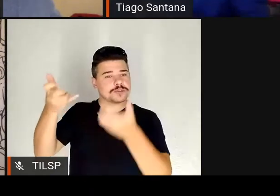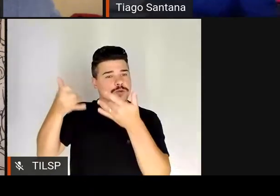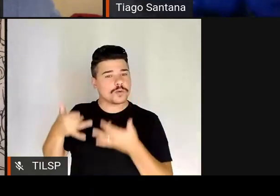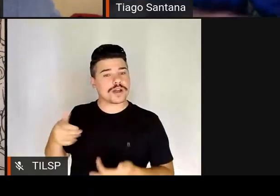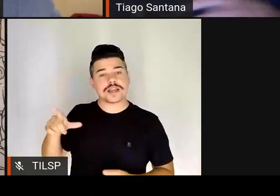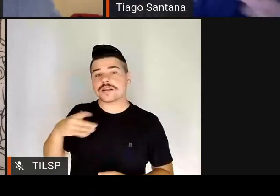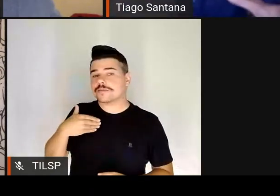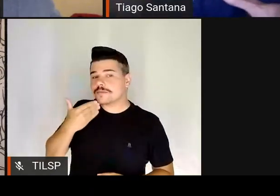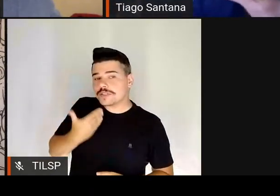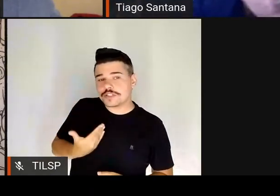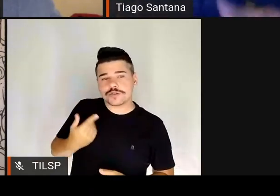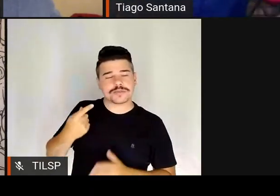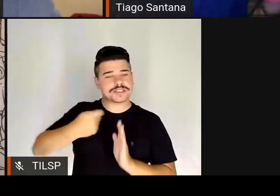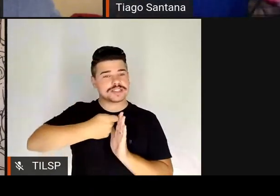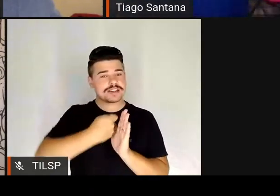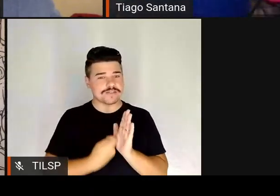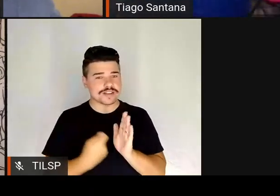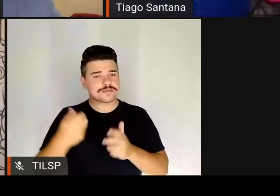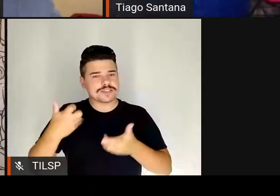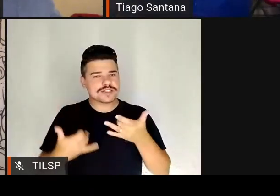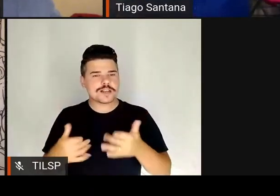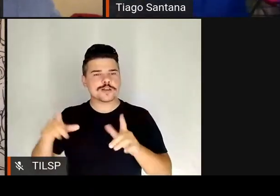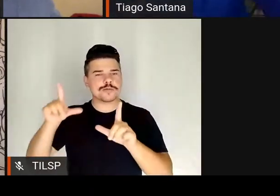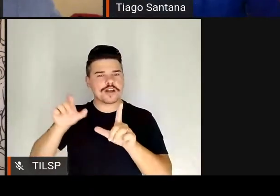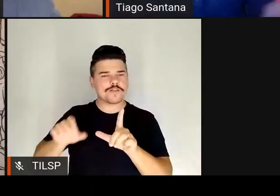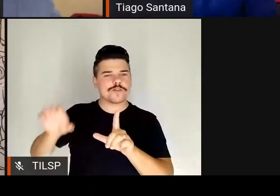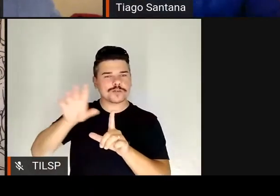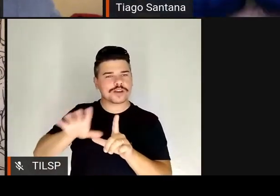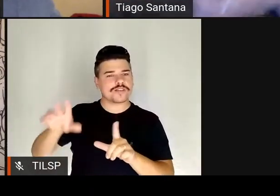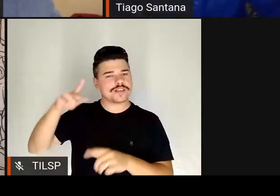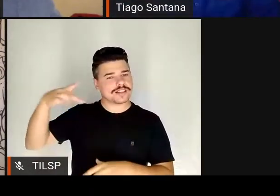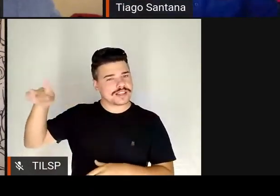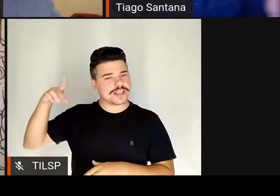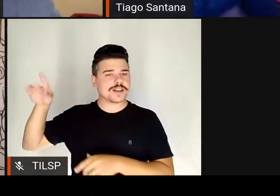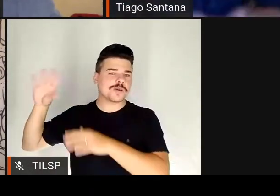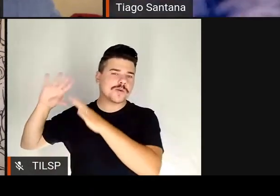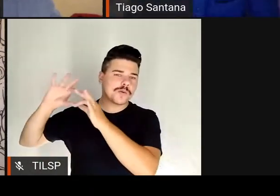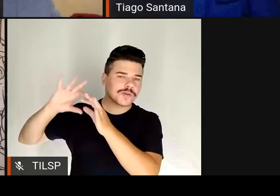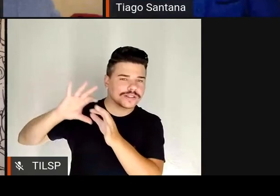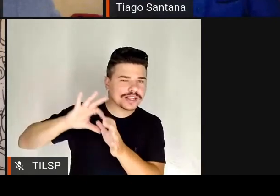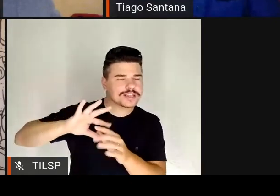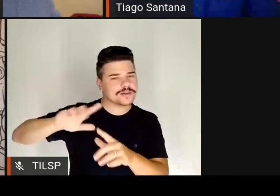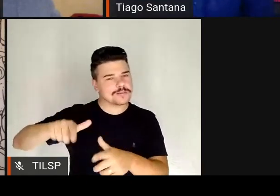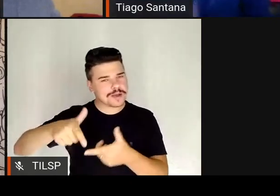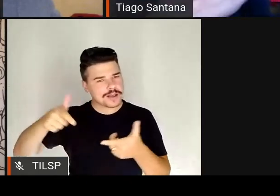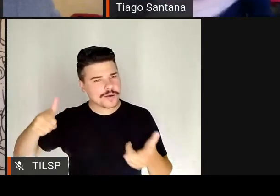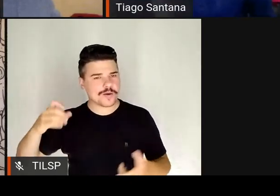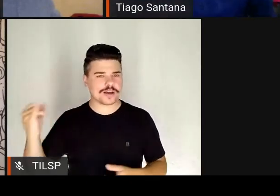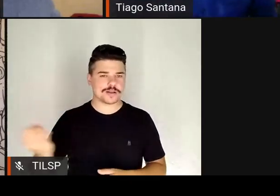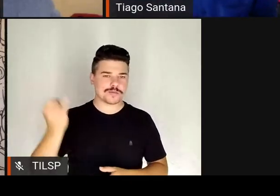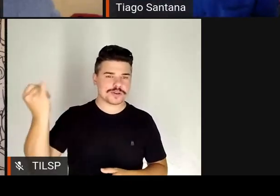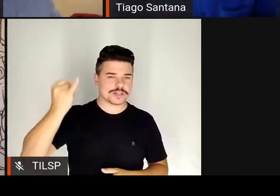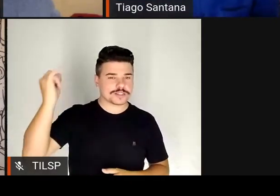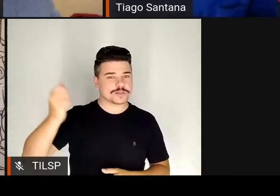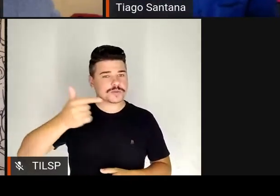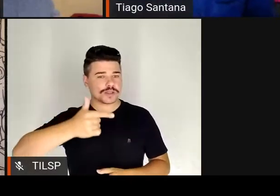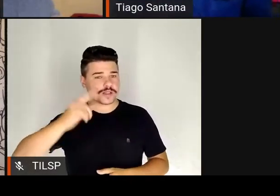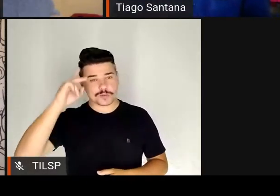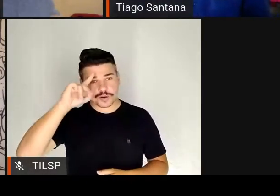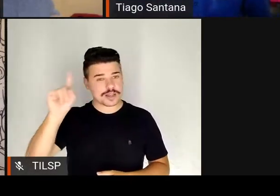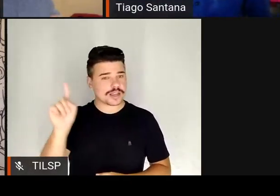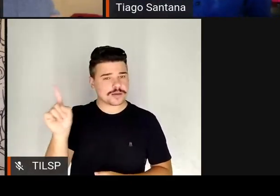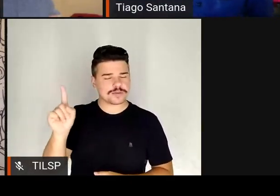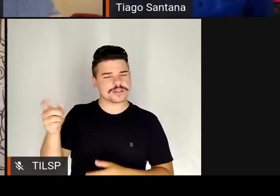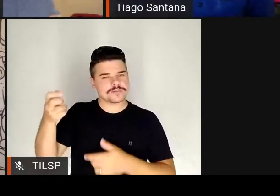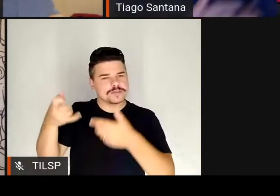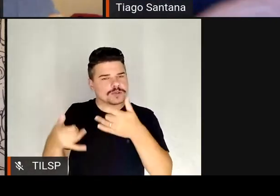o cara não escrever sobre as fotografias dele, sim sobre o contexto, que era muito maior e mais importante. Não me lembro qual era a matéria, você pode